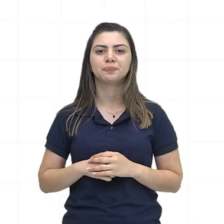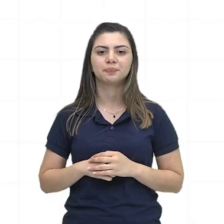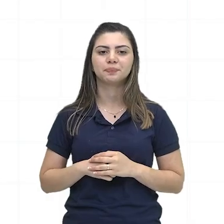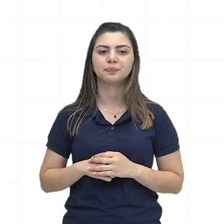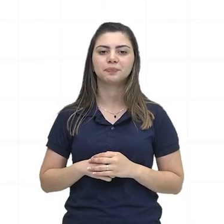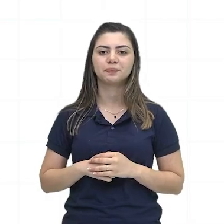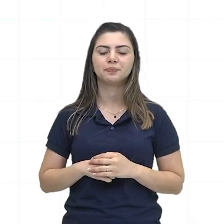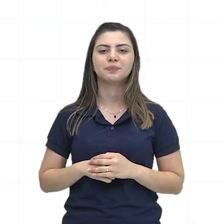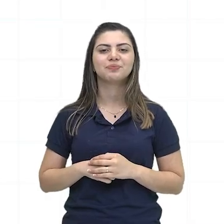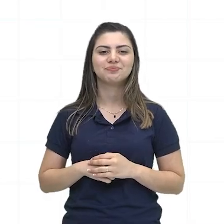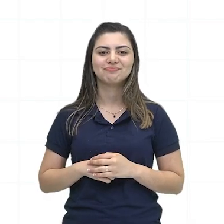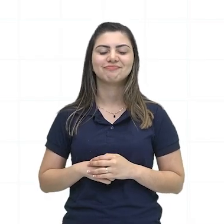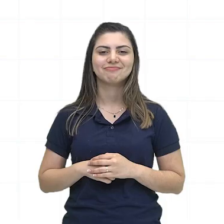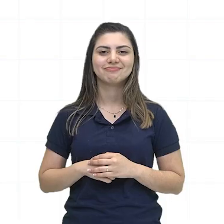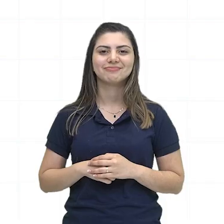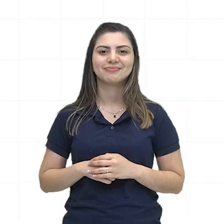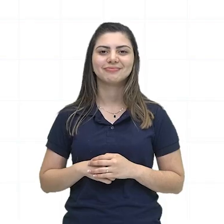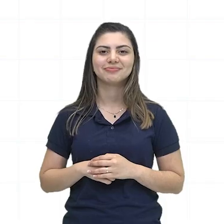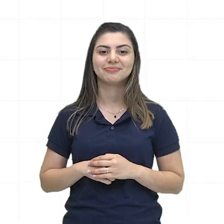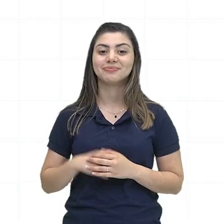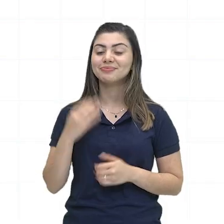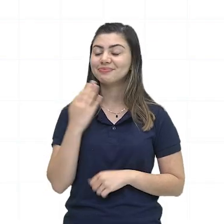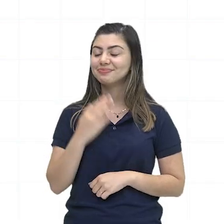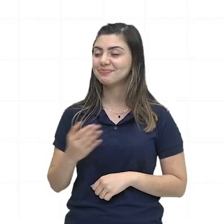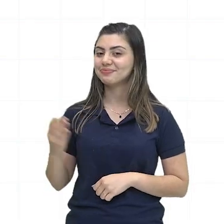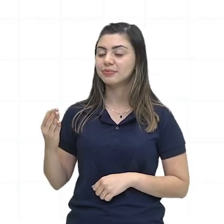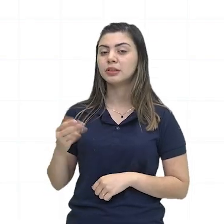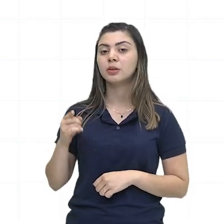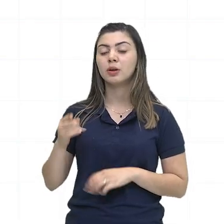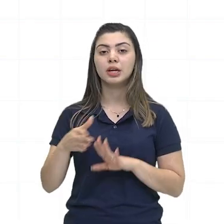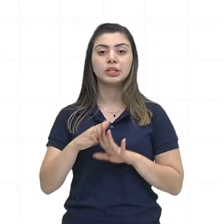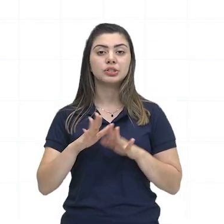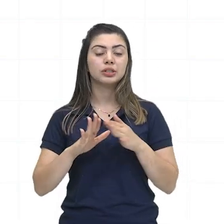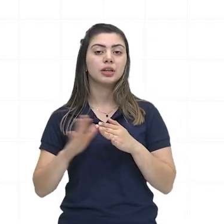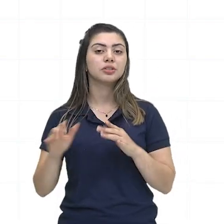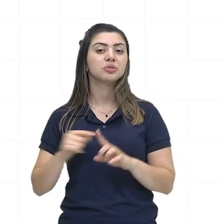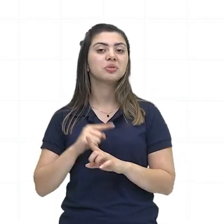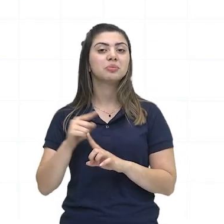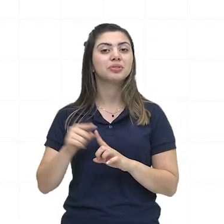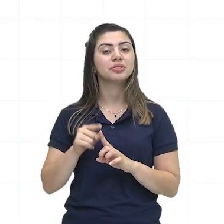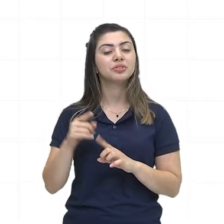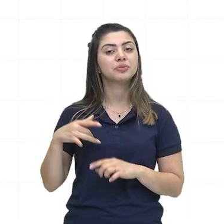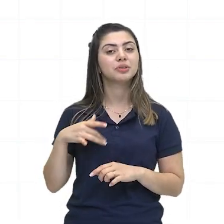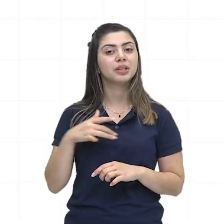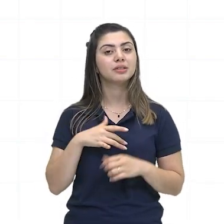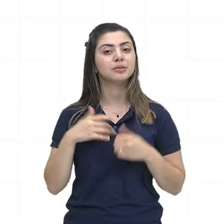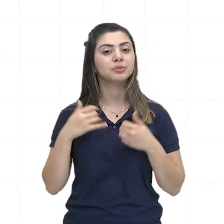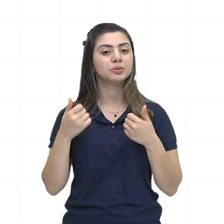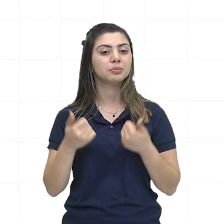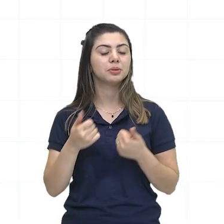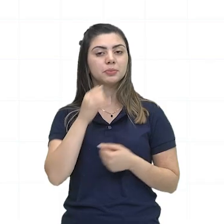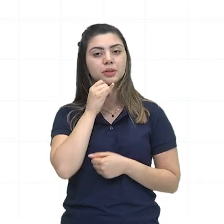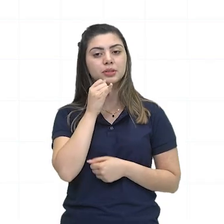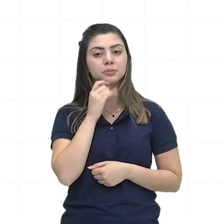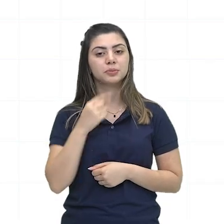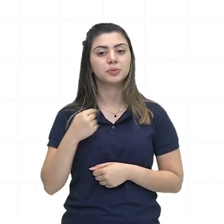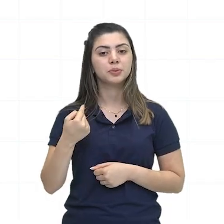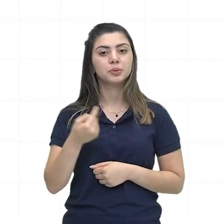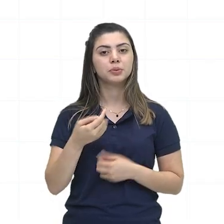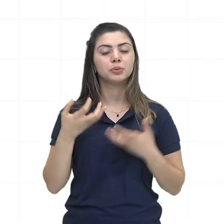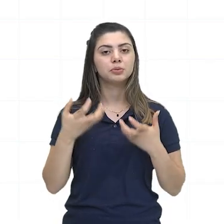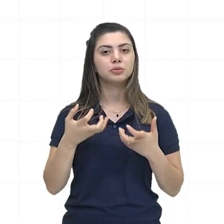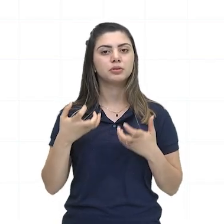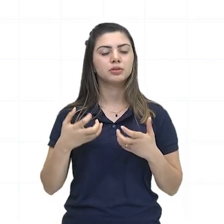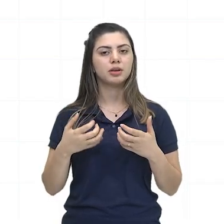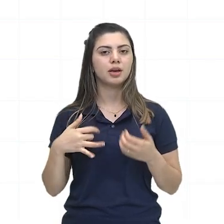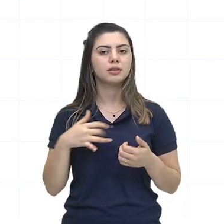lá? Muito bem. A ginástica em prol da saúde, ela é utilizada quando a gente quer manter a